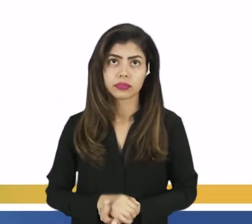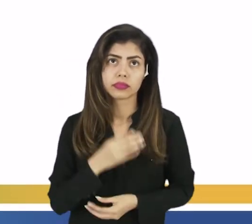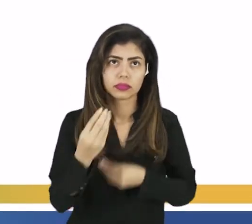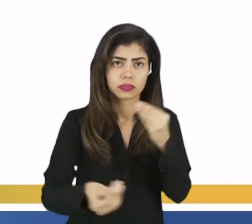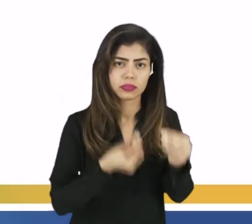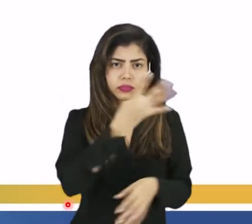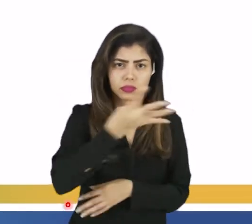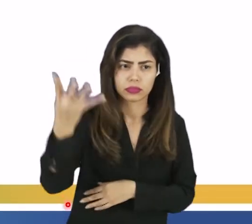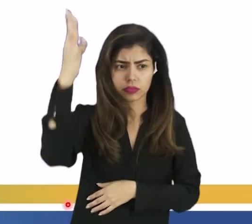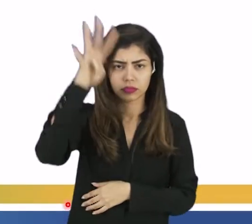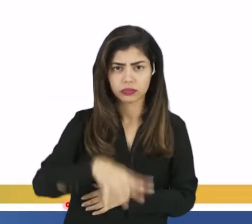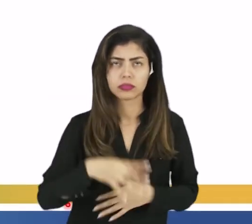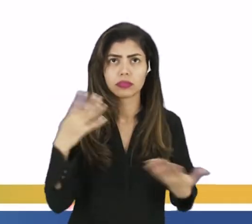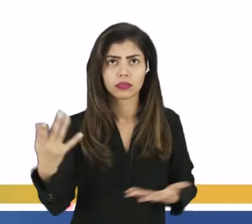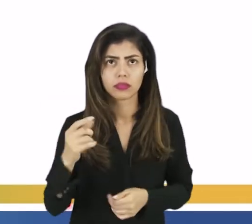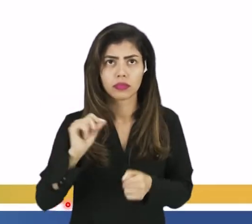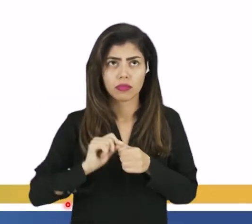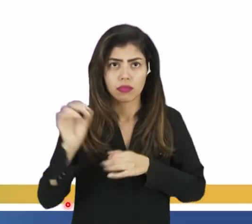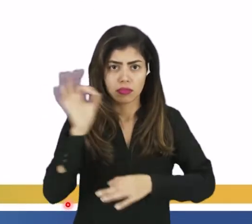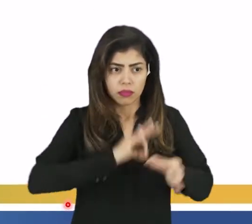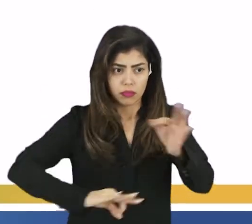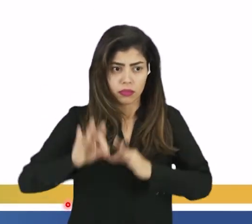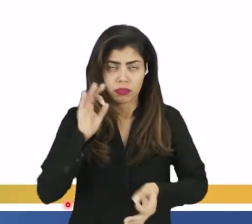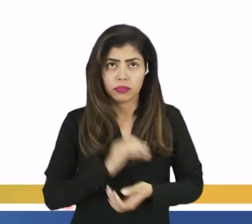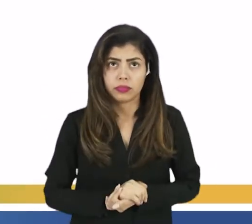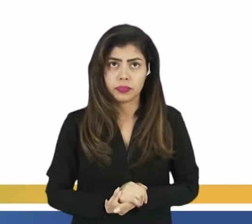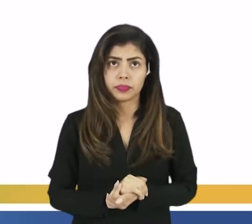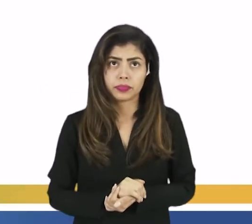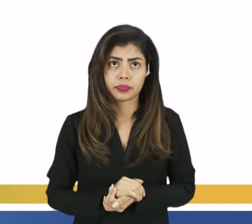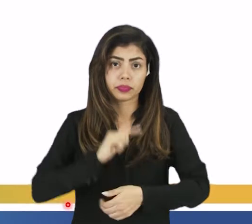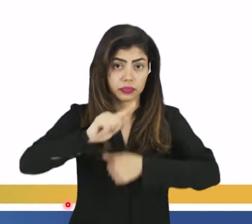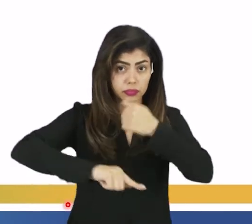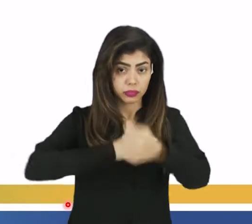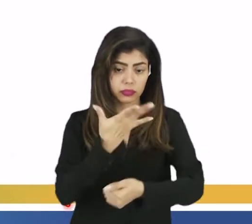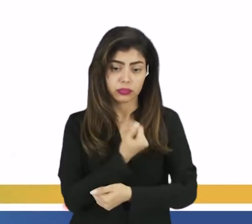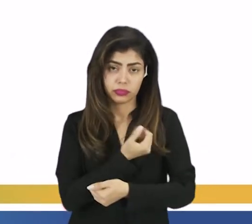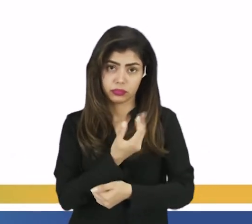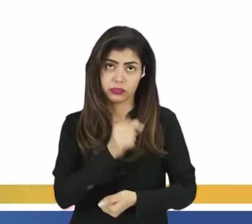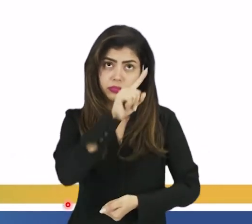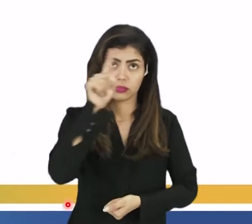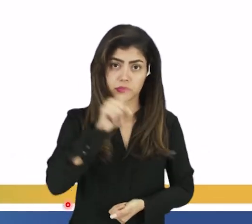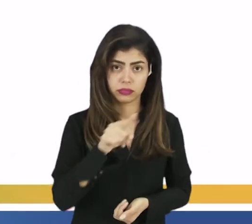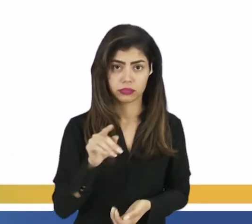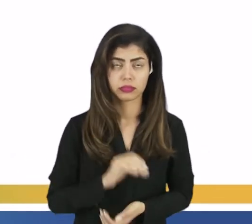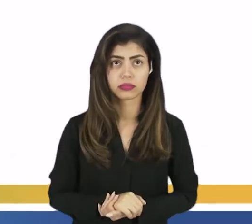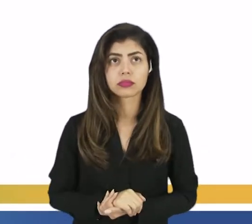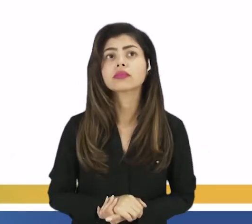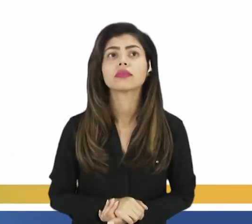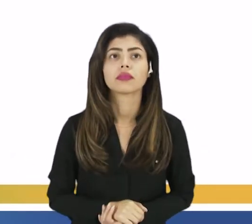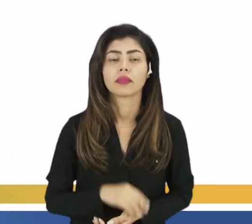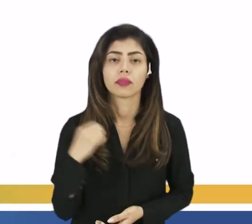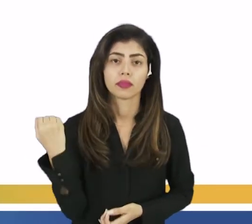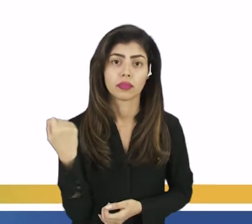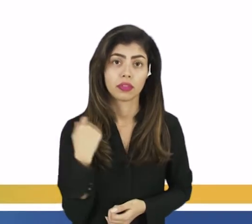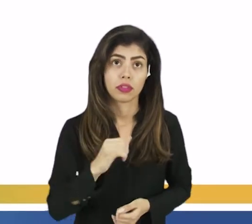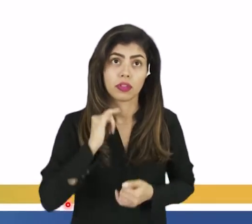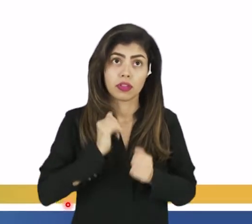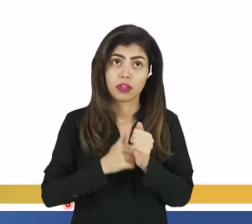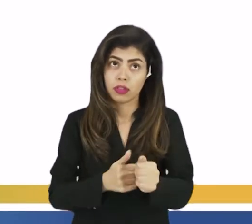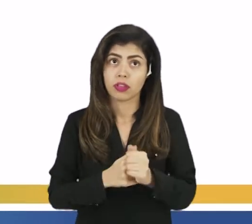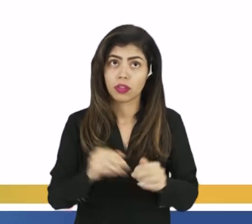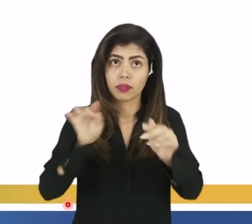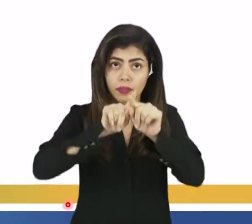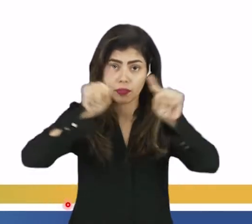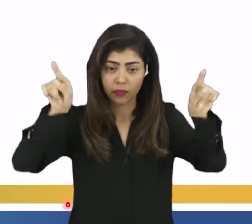como que a tabela periódica está organizada em ordem crescente de número atômico Então essa ordem surgiu o